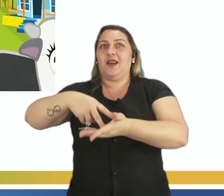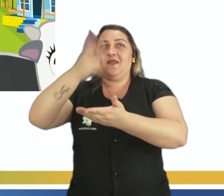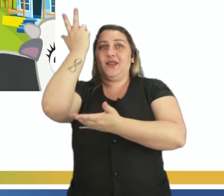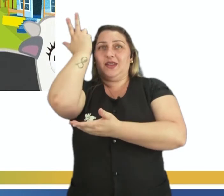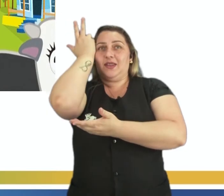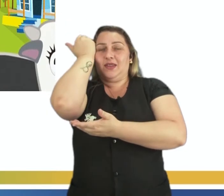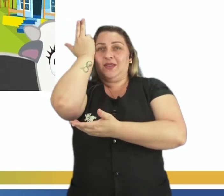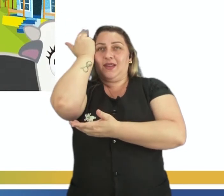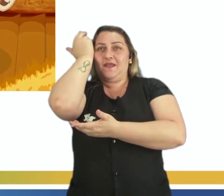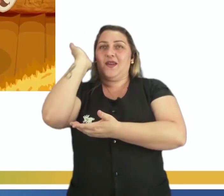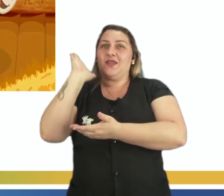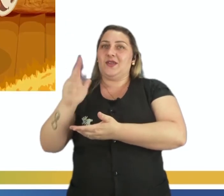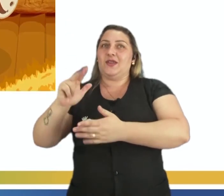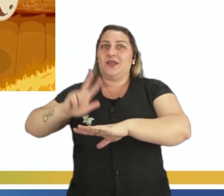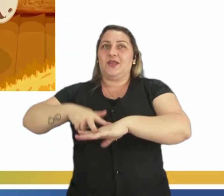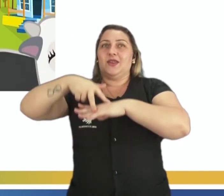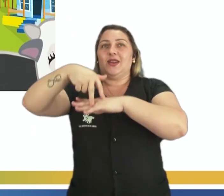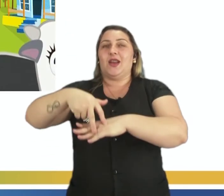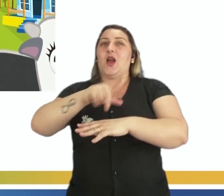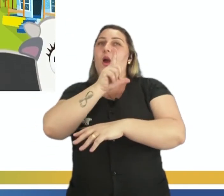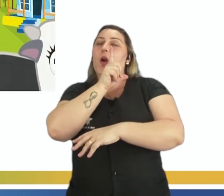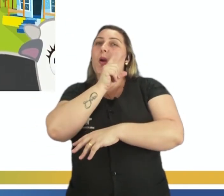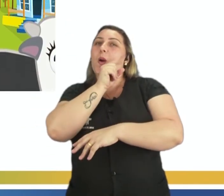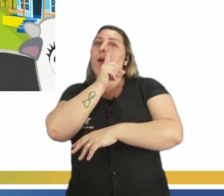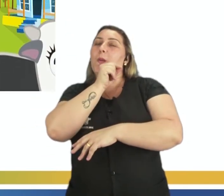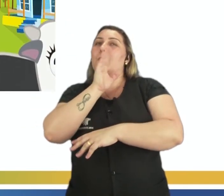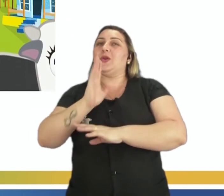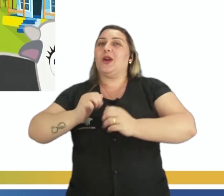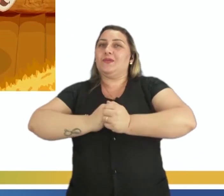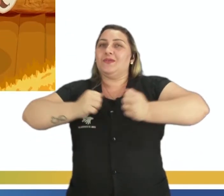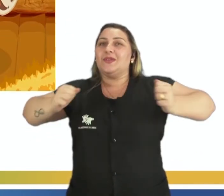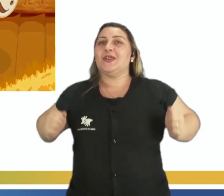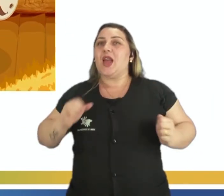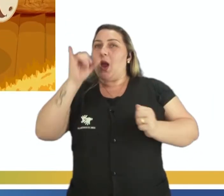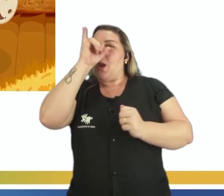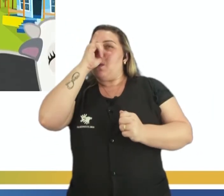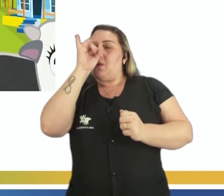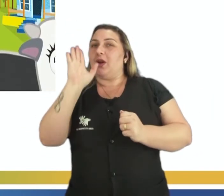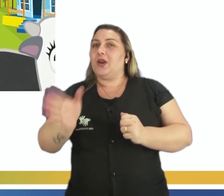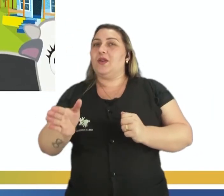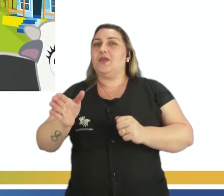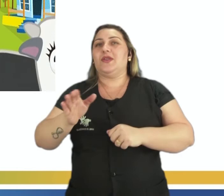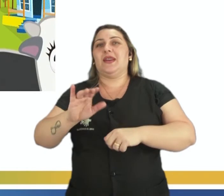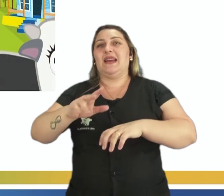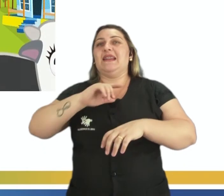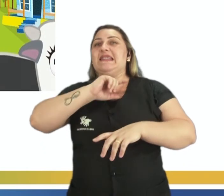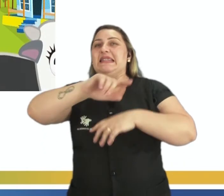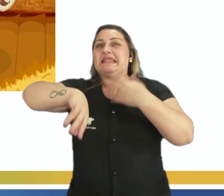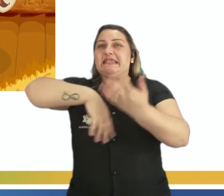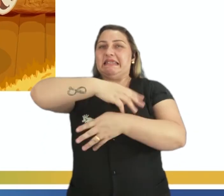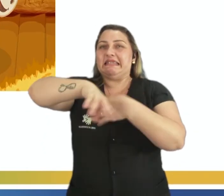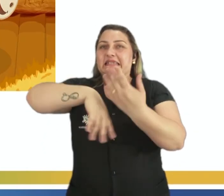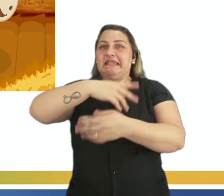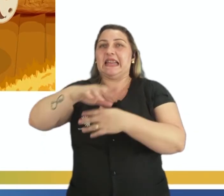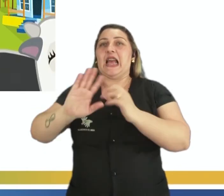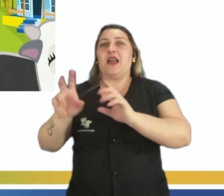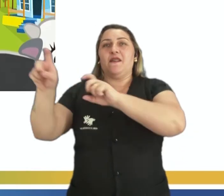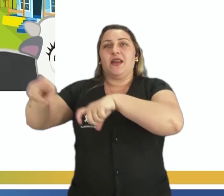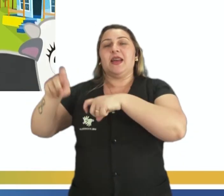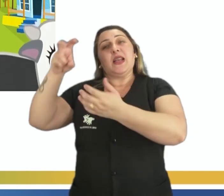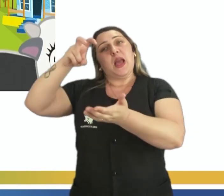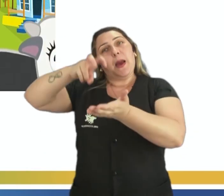já pulou da cama, que o pintinho tirou seu pijama e o porquinho já caiu na lama. Lá na fazendinha é